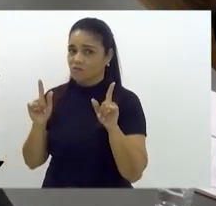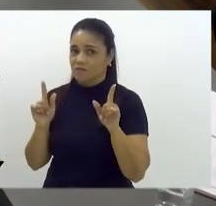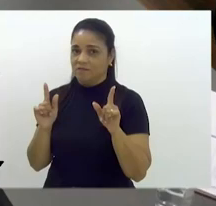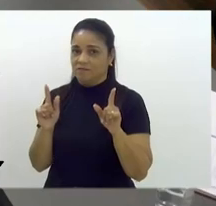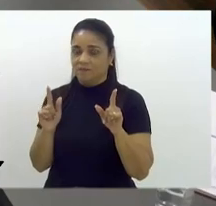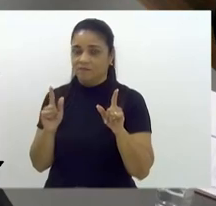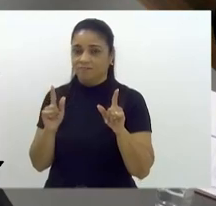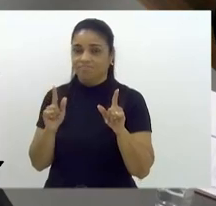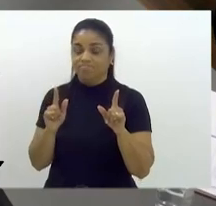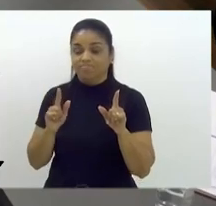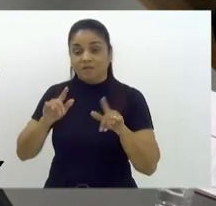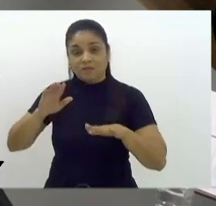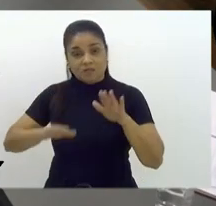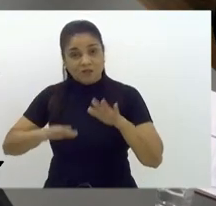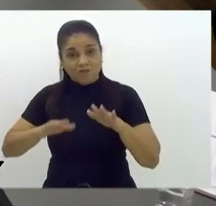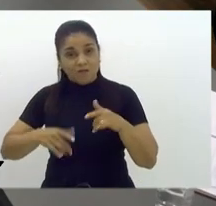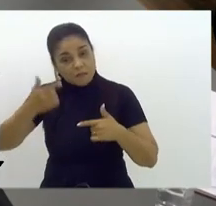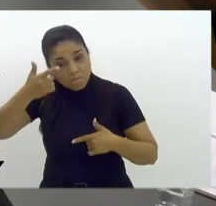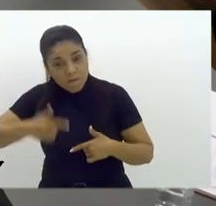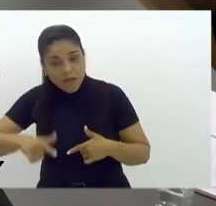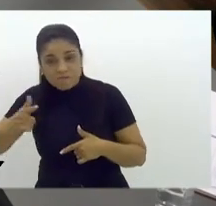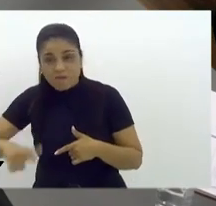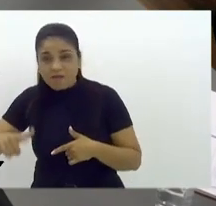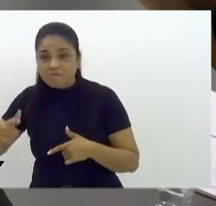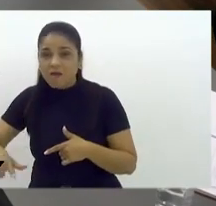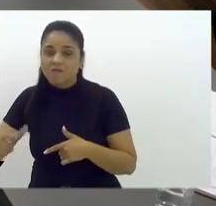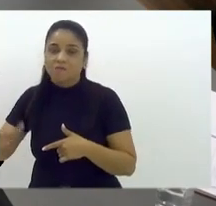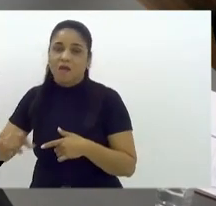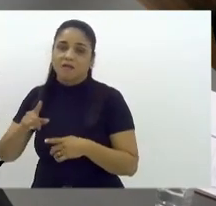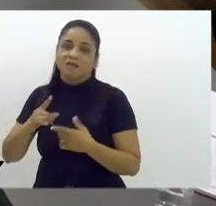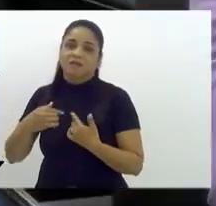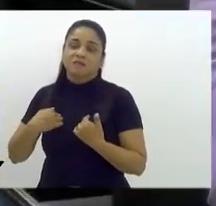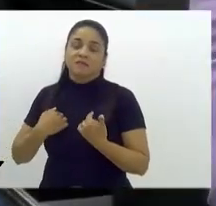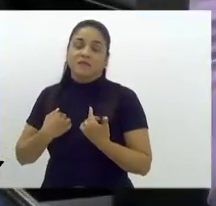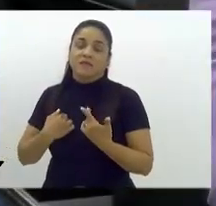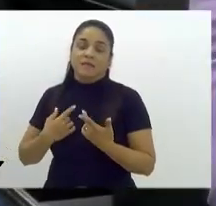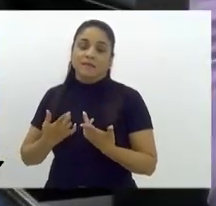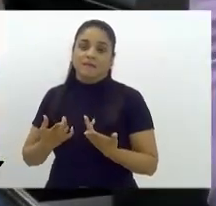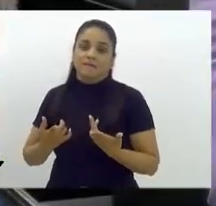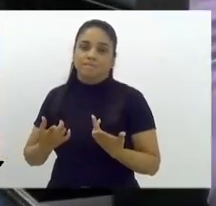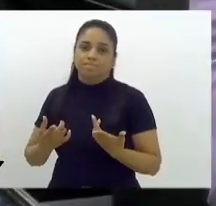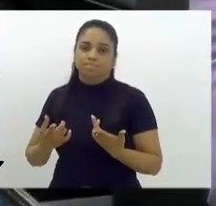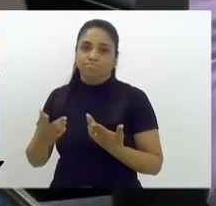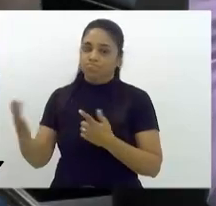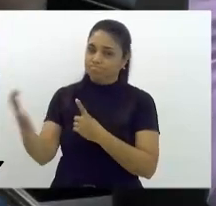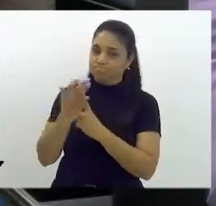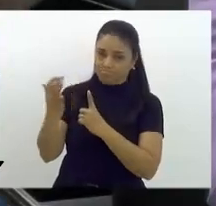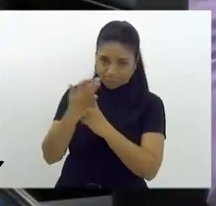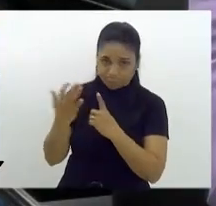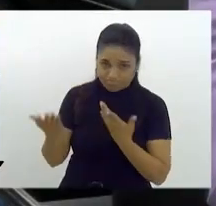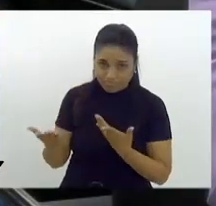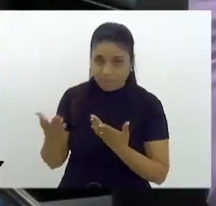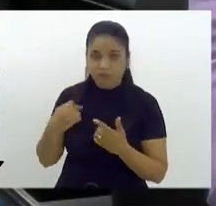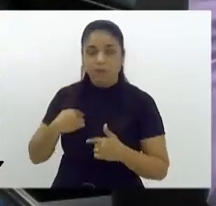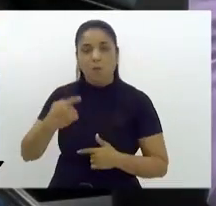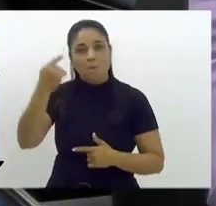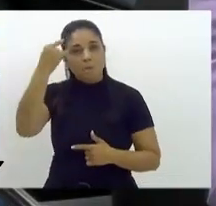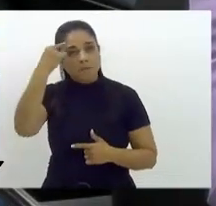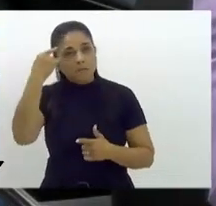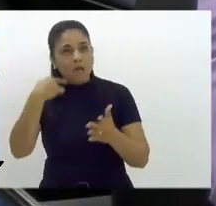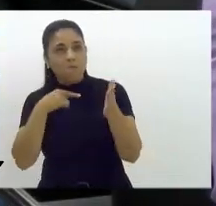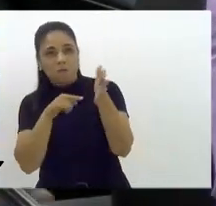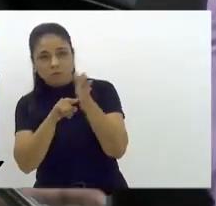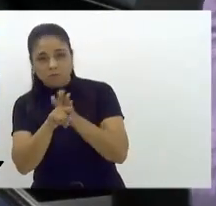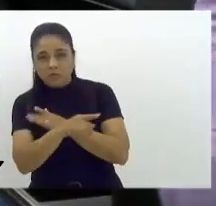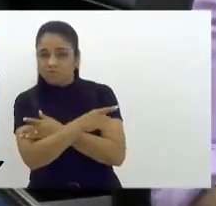nos Tragam mais de violações e é um pouco disso que eu queria que perguntar sugerir refletir junto com